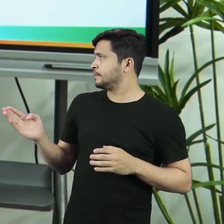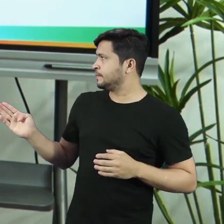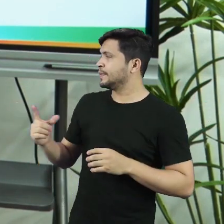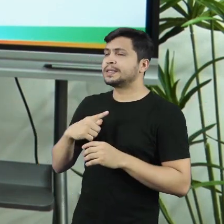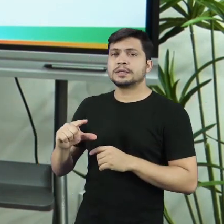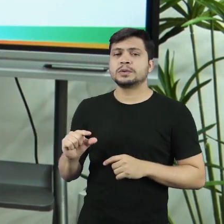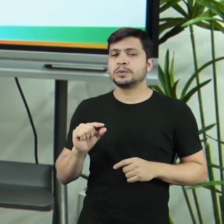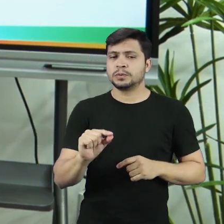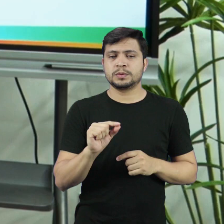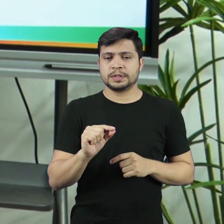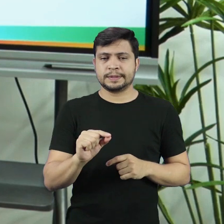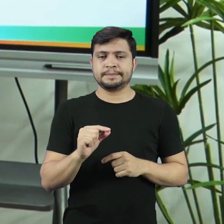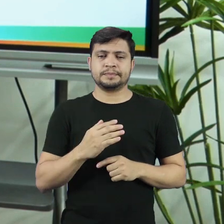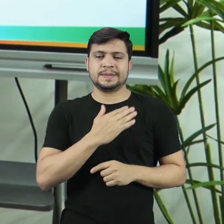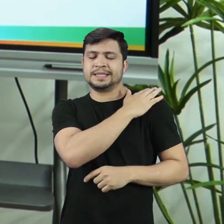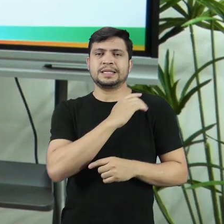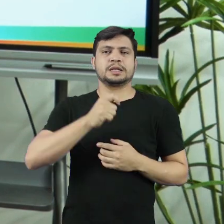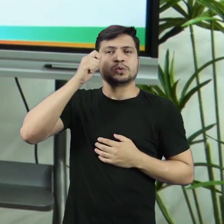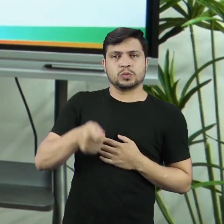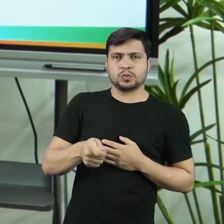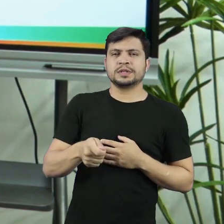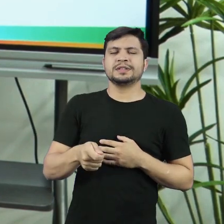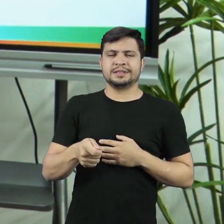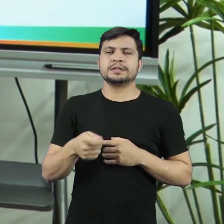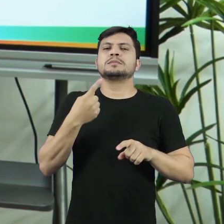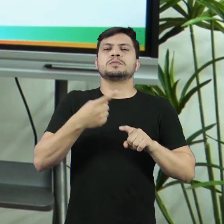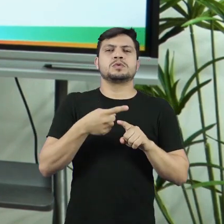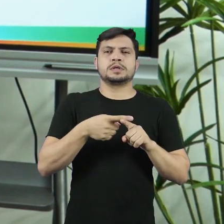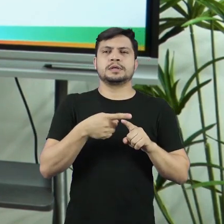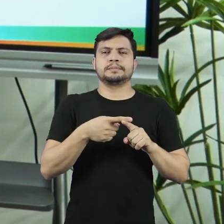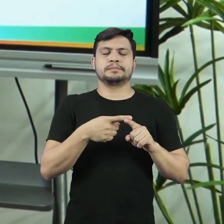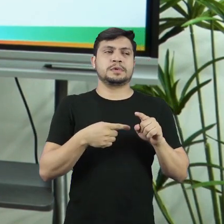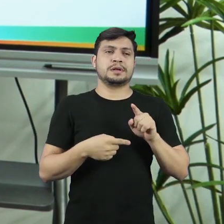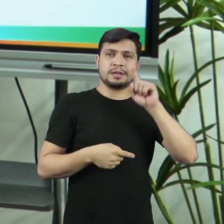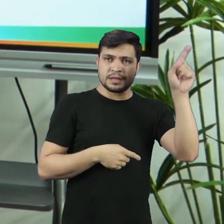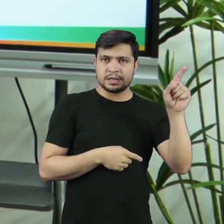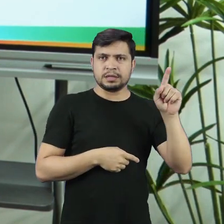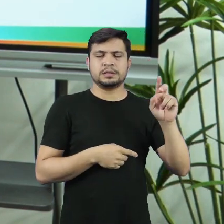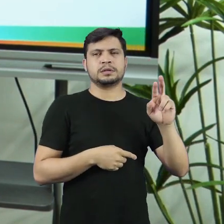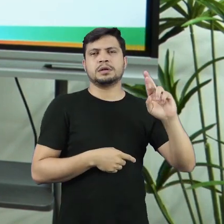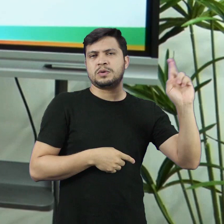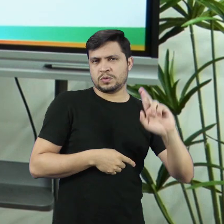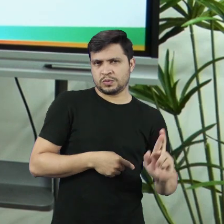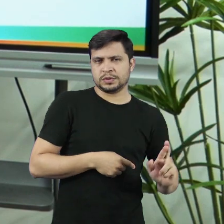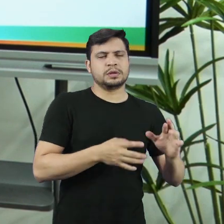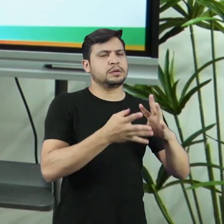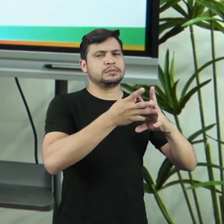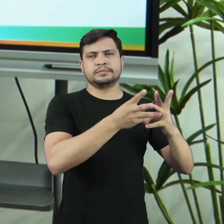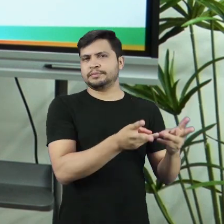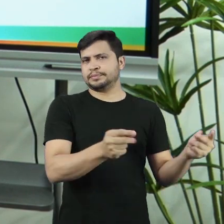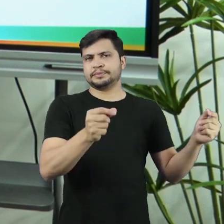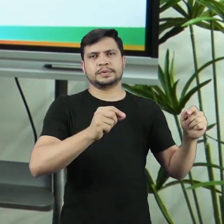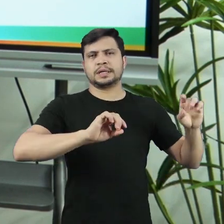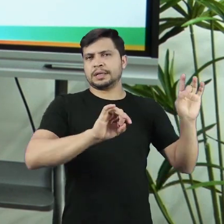desmembramento da ditadura militar a partir do fim da União Soviética lá na Guerra Fria. Ora, a União Soviética ela vai se desintegrar